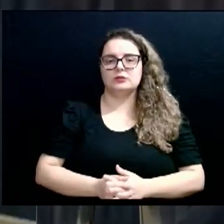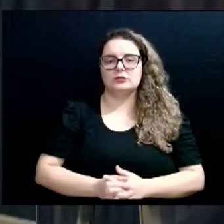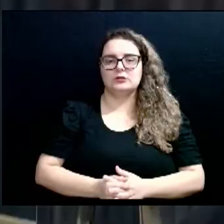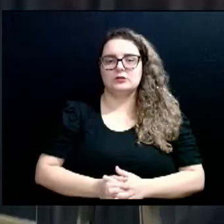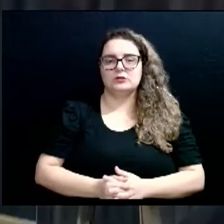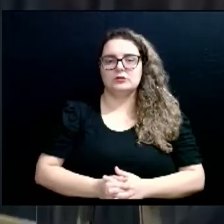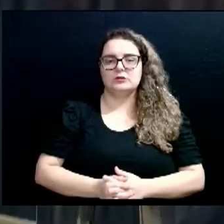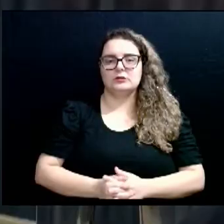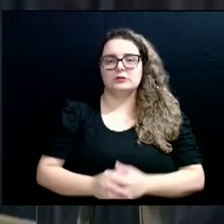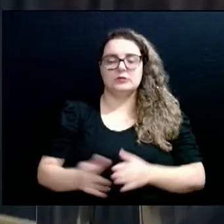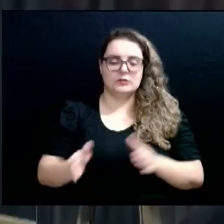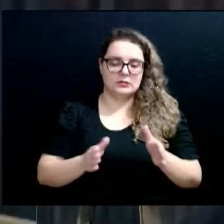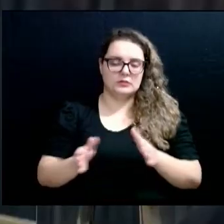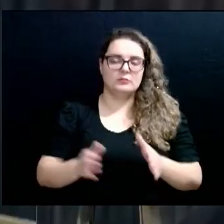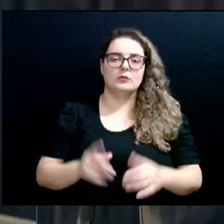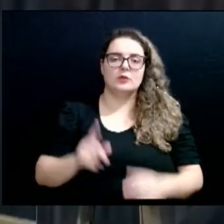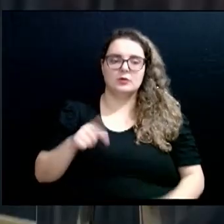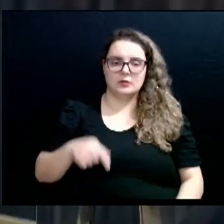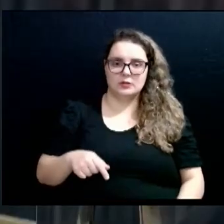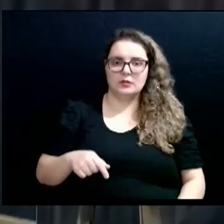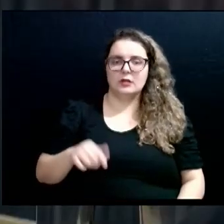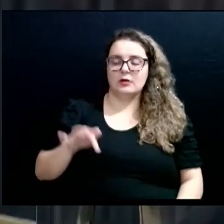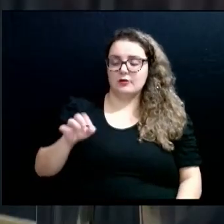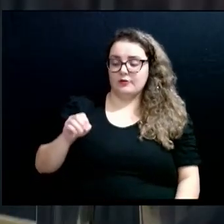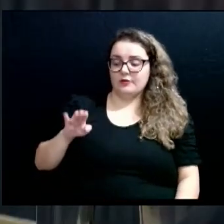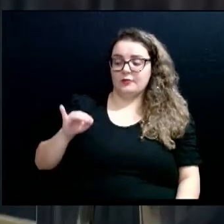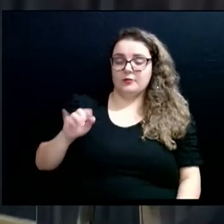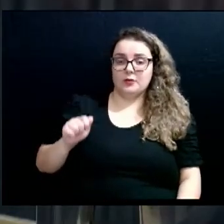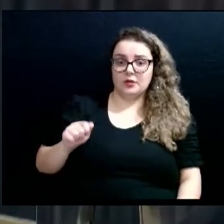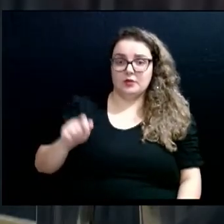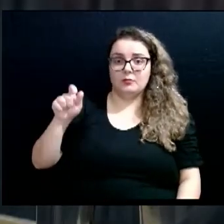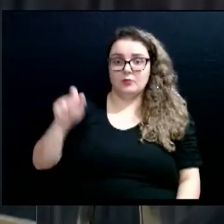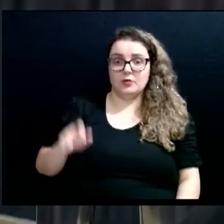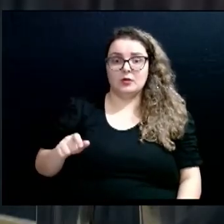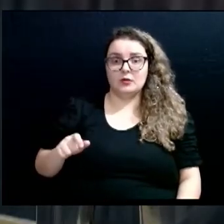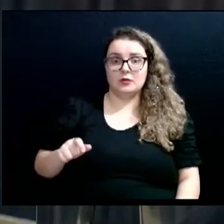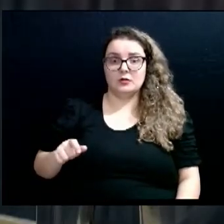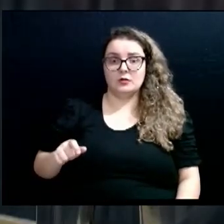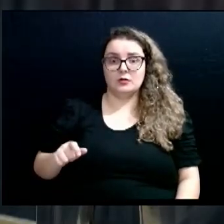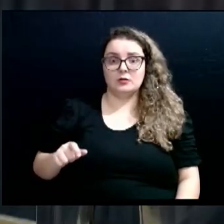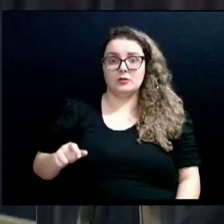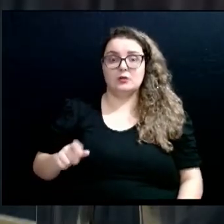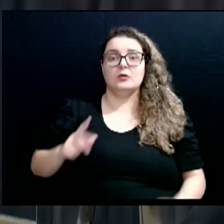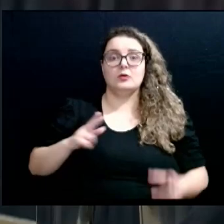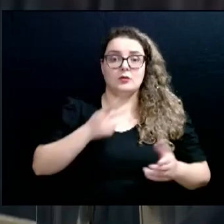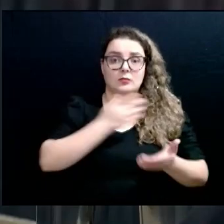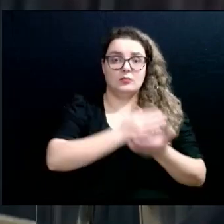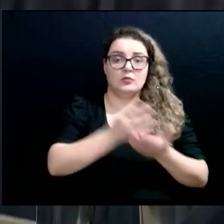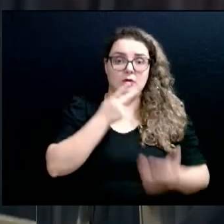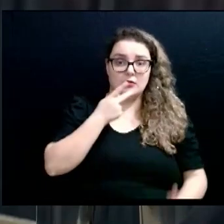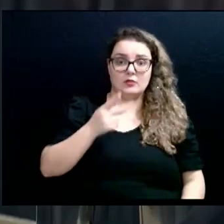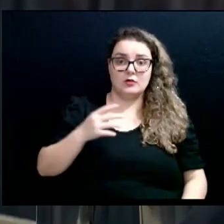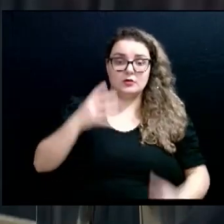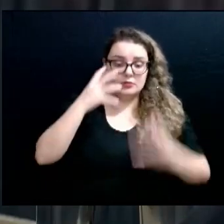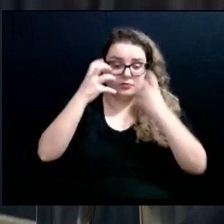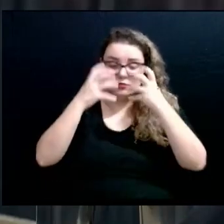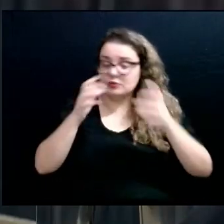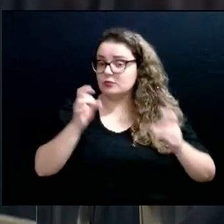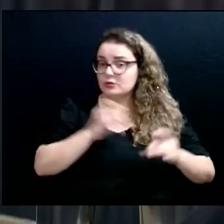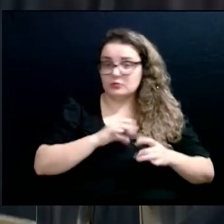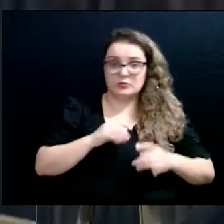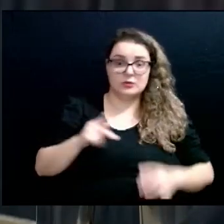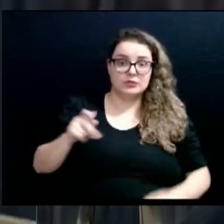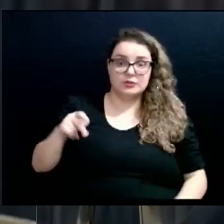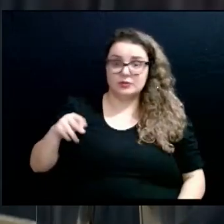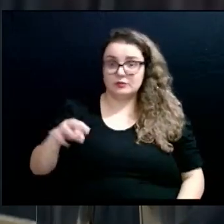situação que é a causa da fobia, a pessoa entra num estado, como eu comentei no começo, de Uhum. estresse, de medo, de pânico, de sobrevivência, e